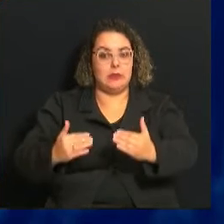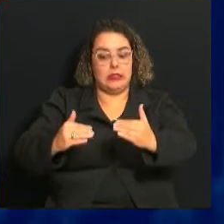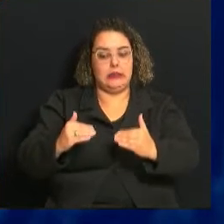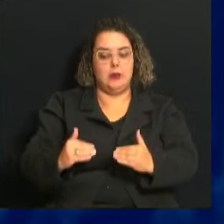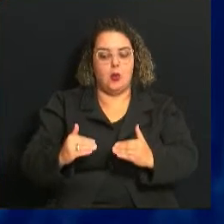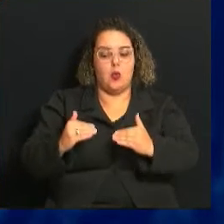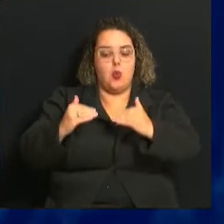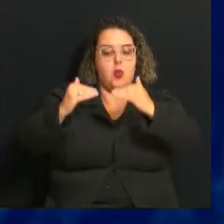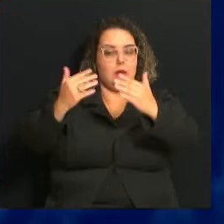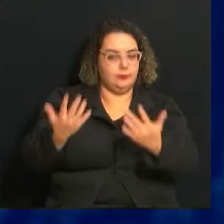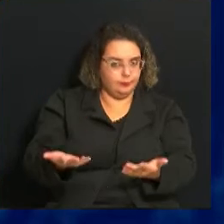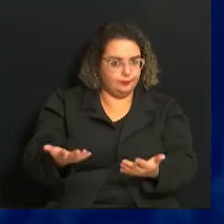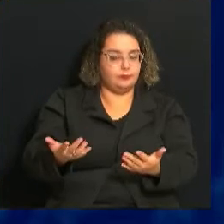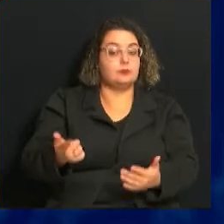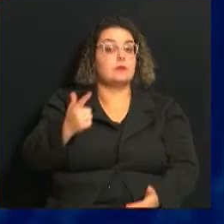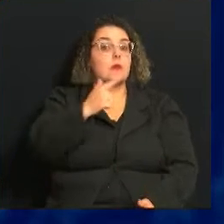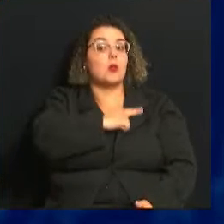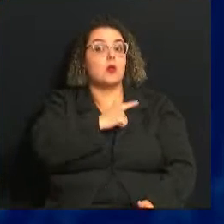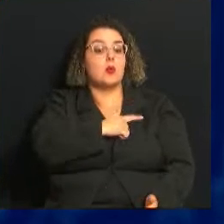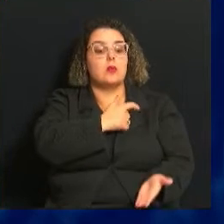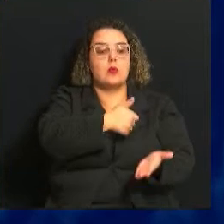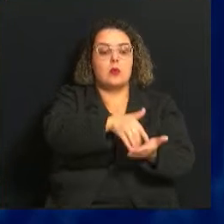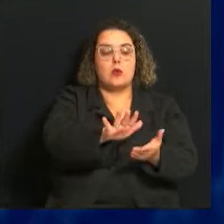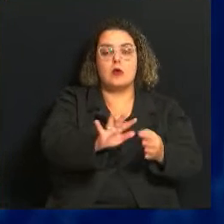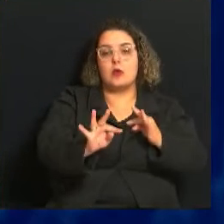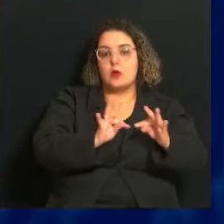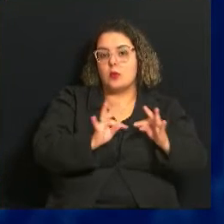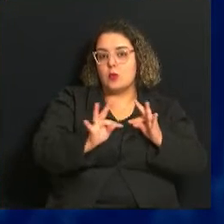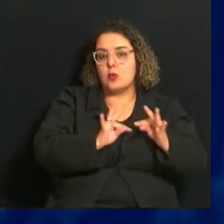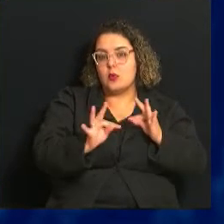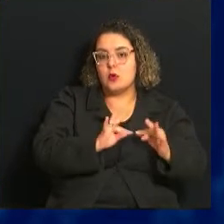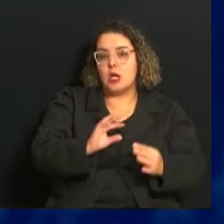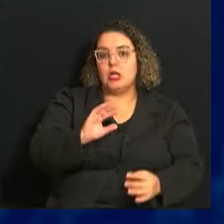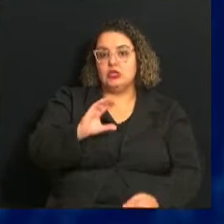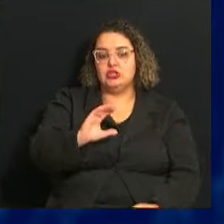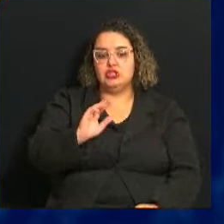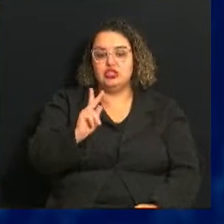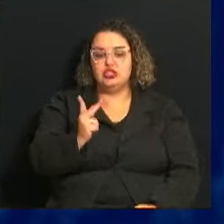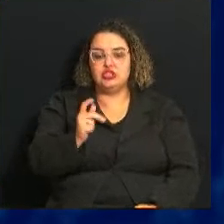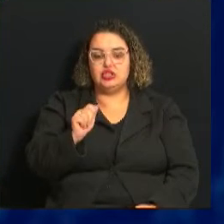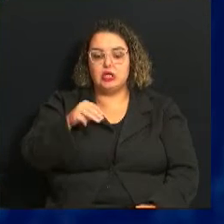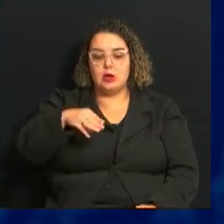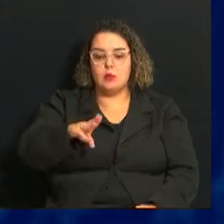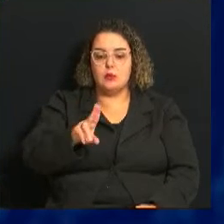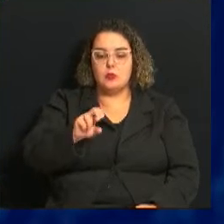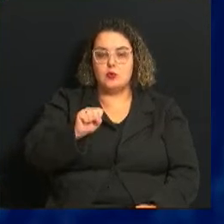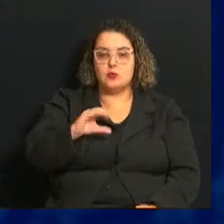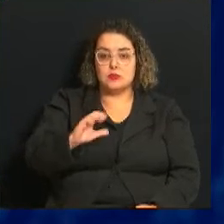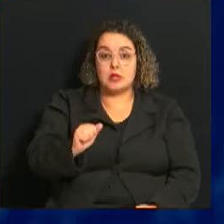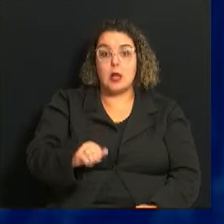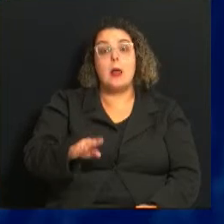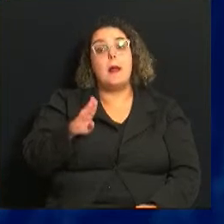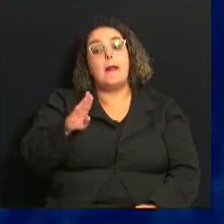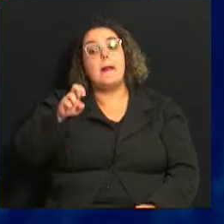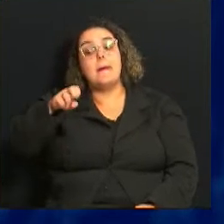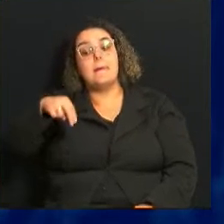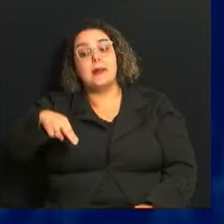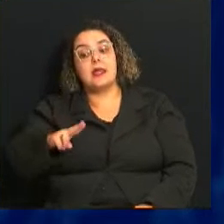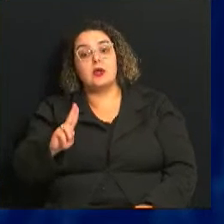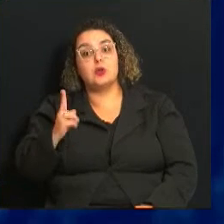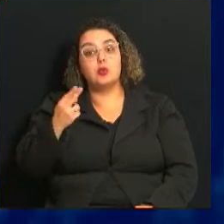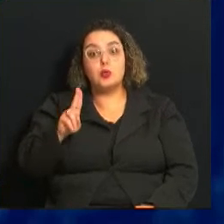posições. Guarani, que demitiu o técnico Marcelo Chamusca, então Benhur Moreira, que é o auxiliar fixo do